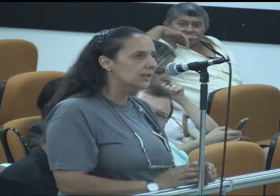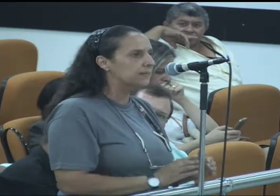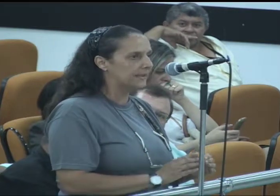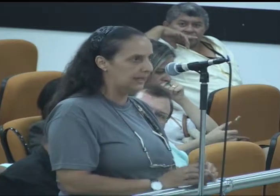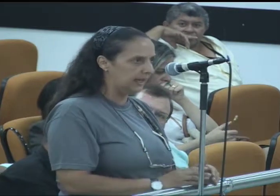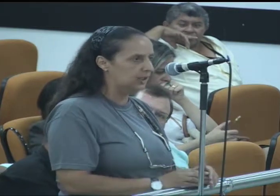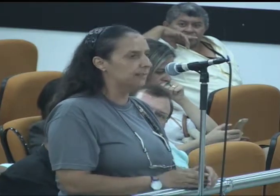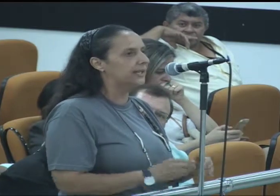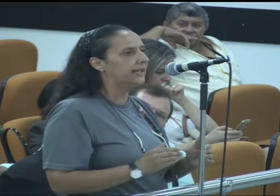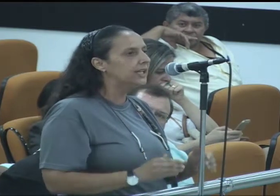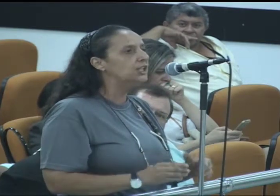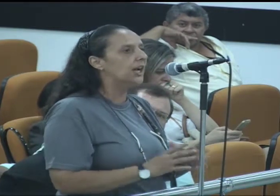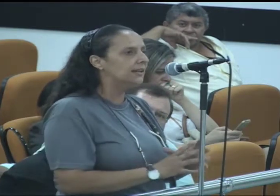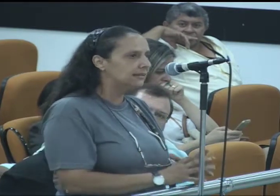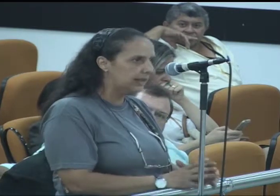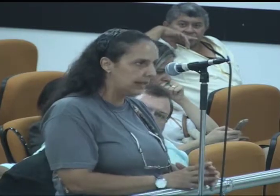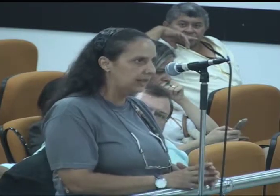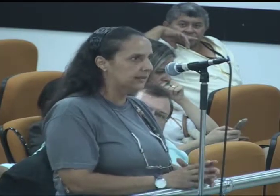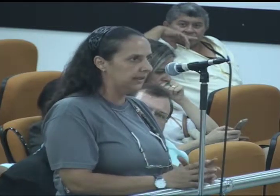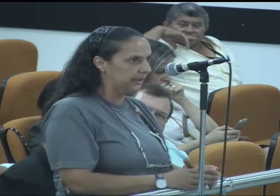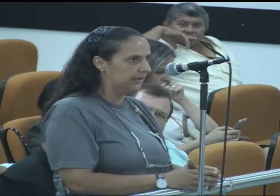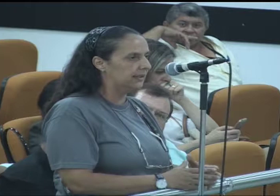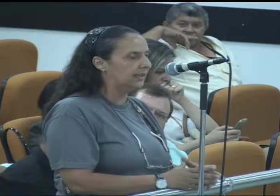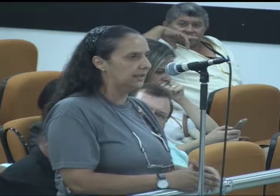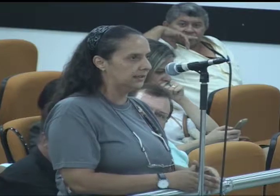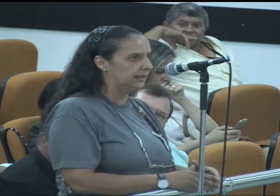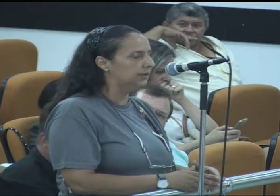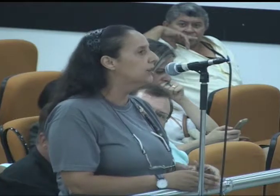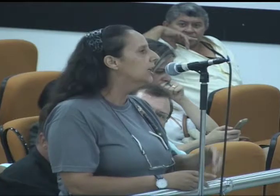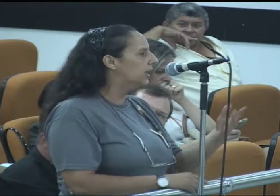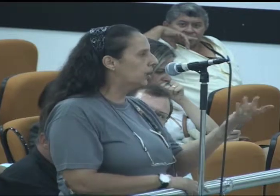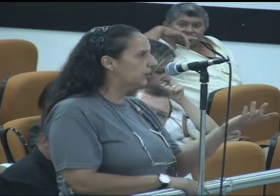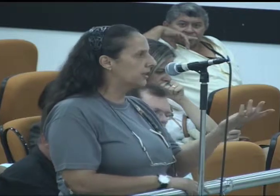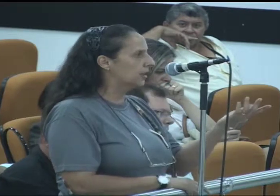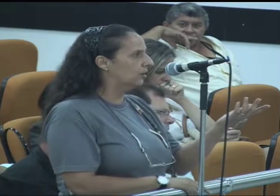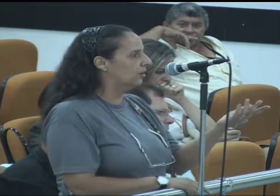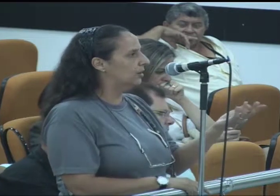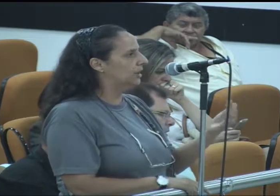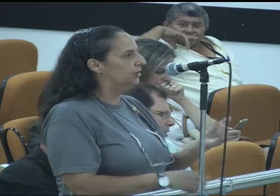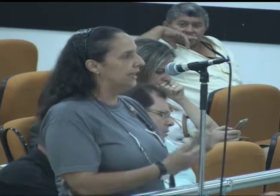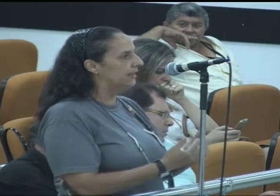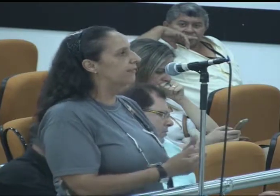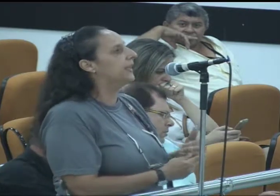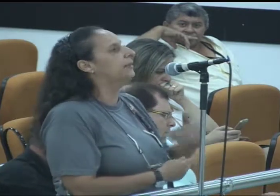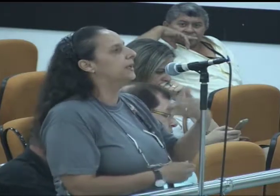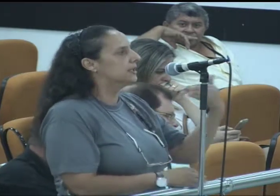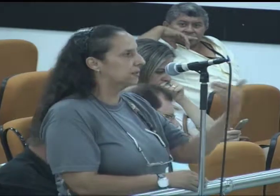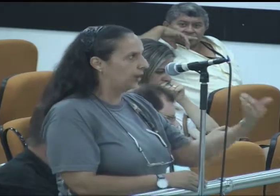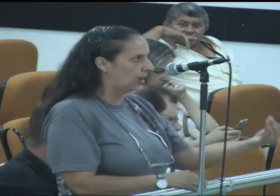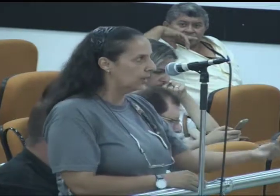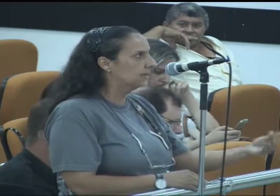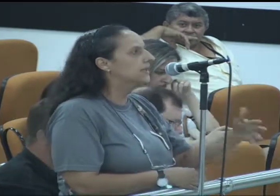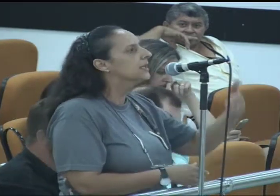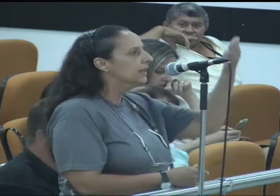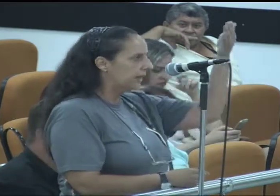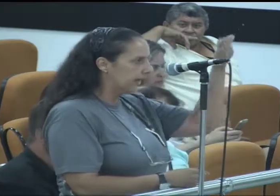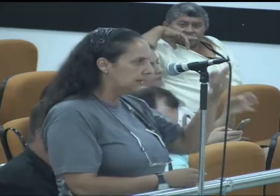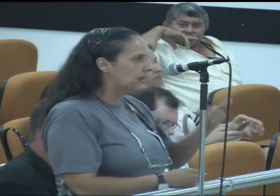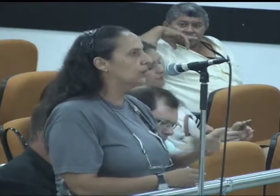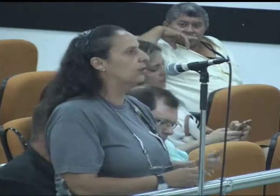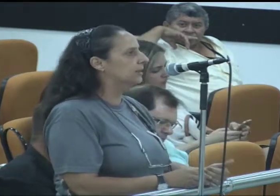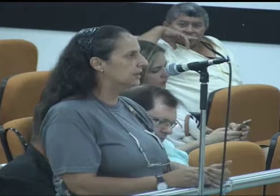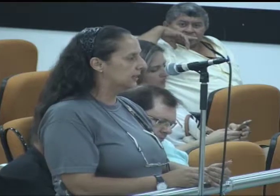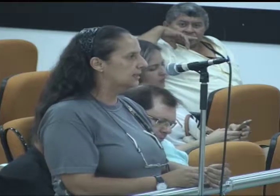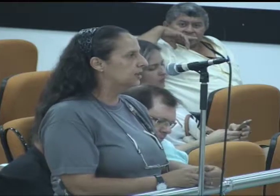as 2 passagens, para quem já tem carteirinha, está garantido e, como você colocou, Rodrigo, daí vem para as próximas,